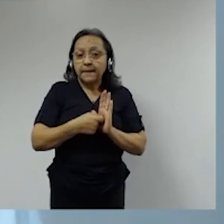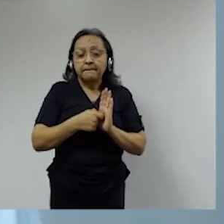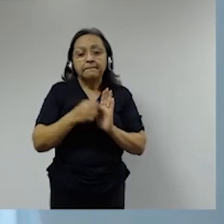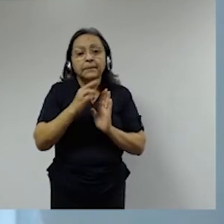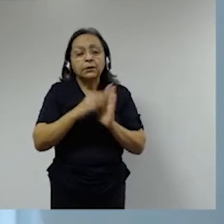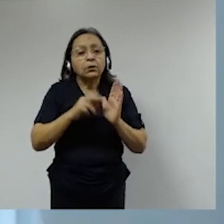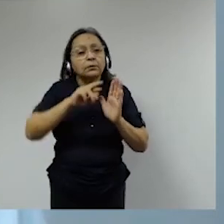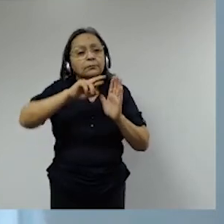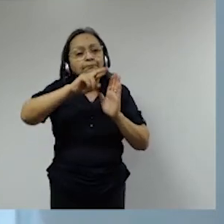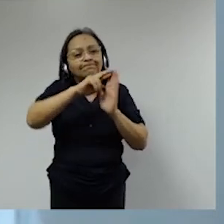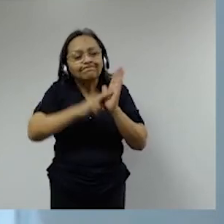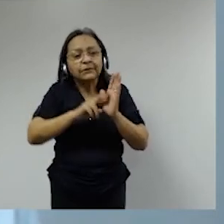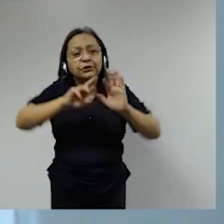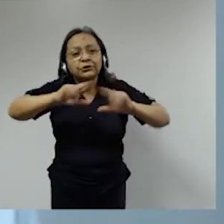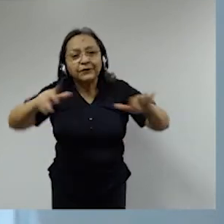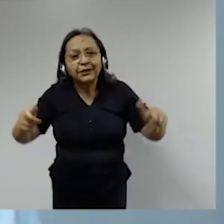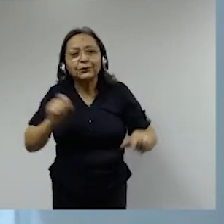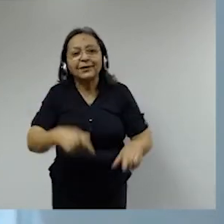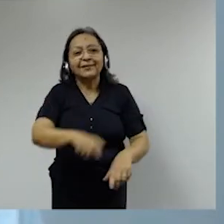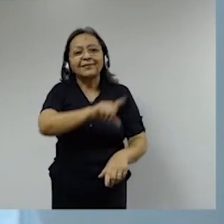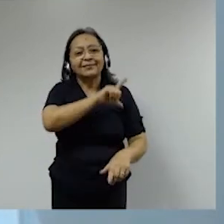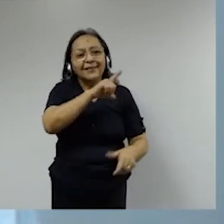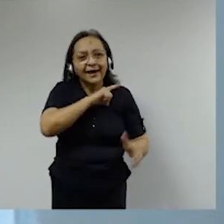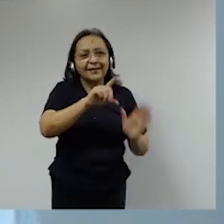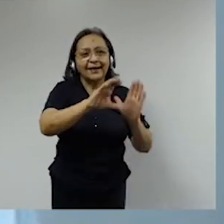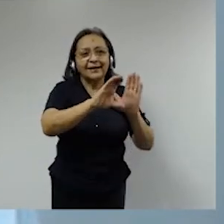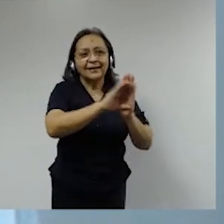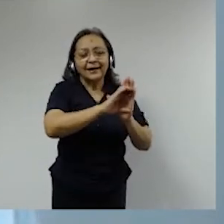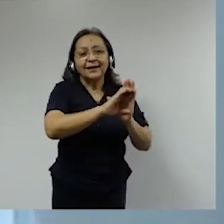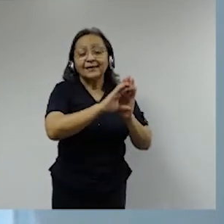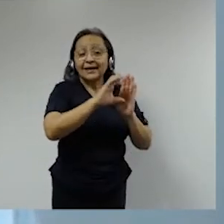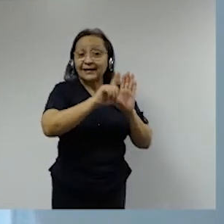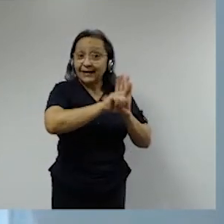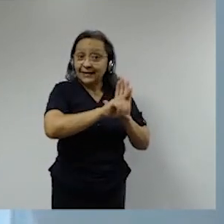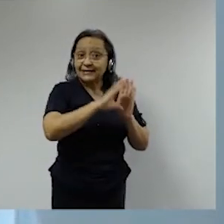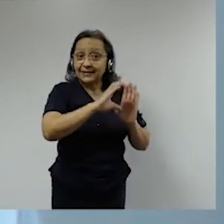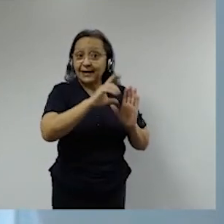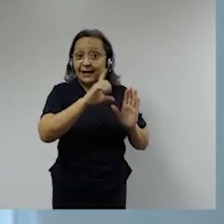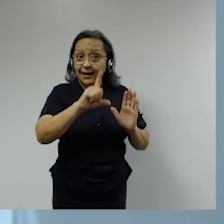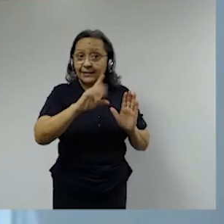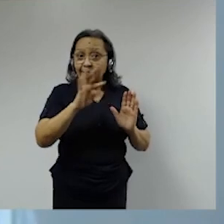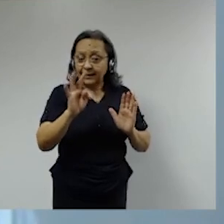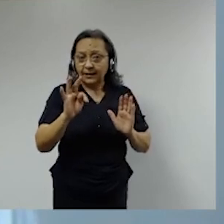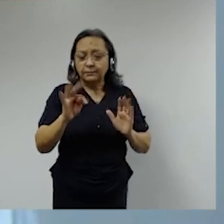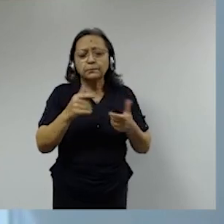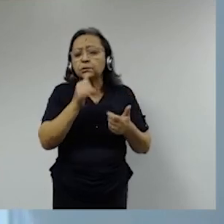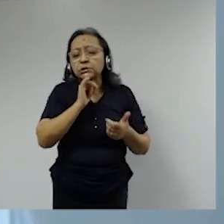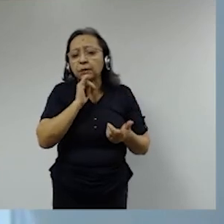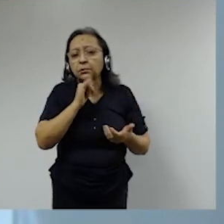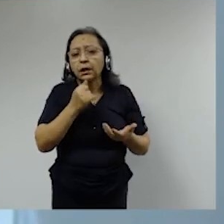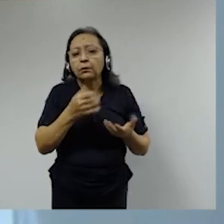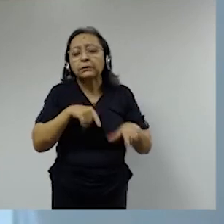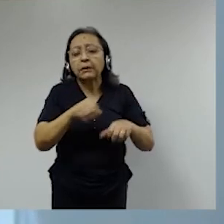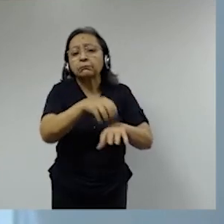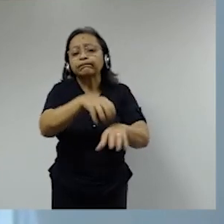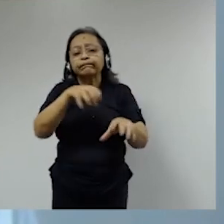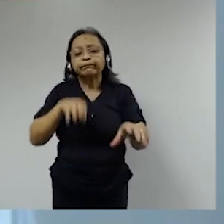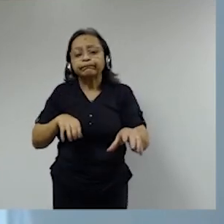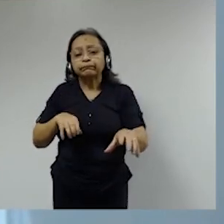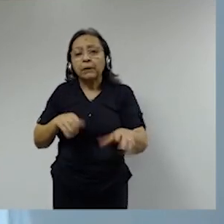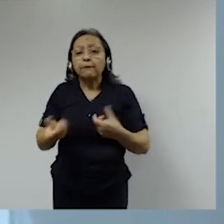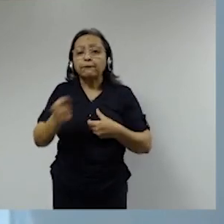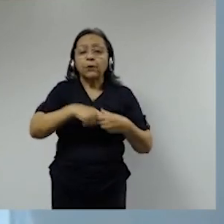critérios diferentes daqueles previstos na CLT. Por exemplo, direcionamento a teletrabalho e retorno ao presencial sem acordo, ou seja,